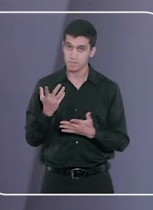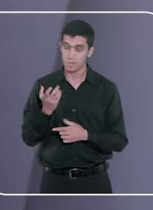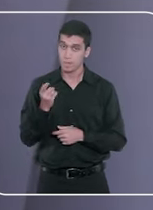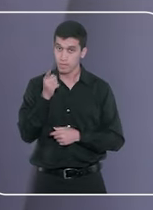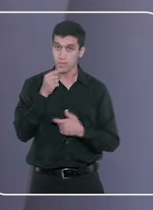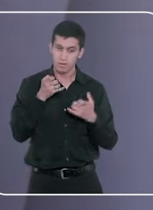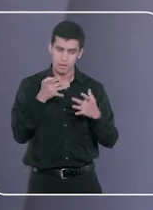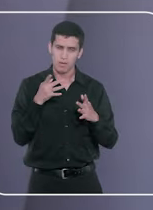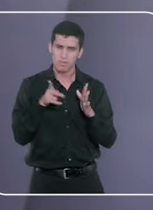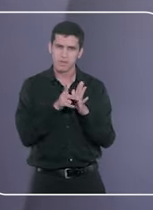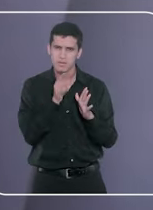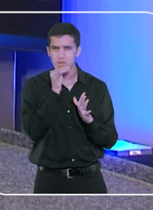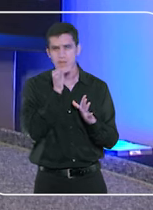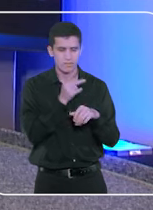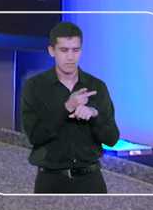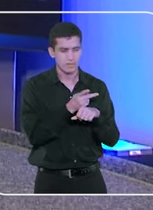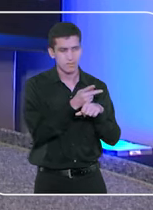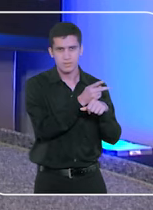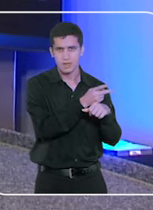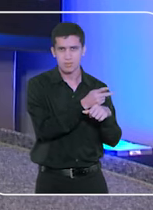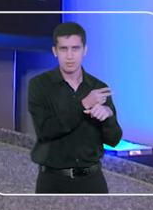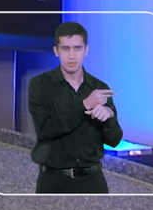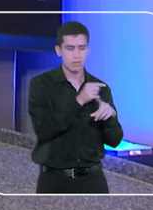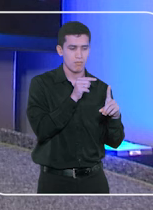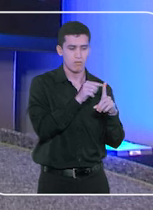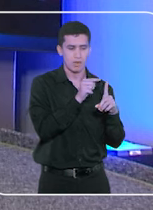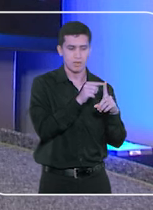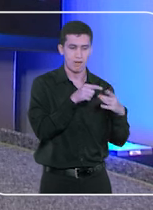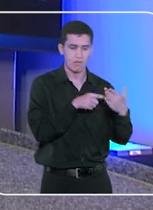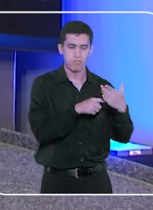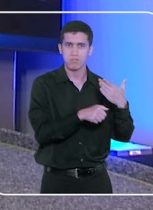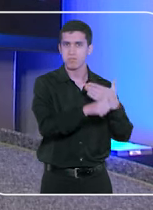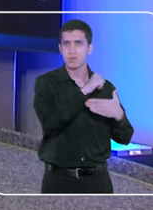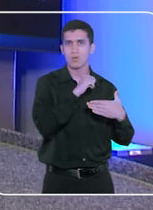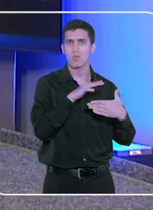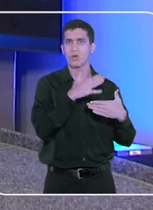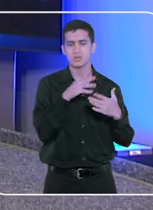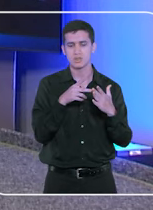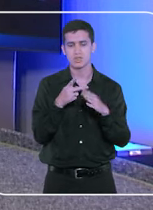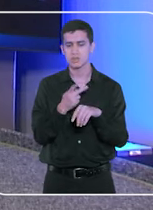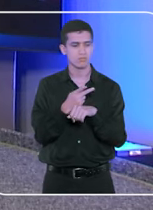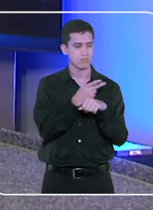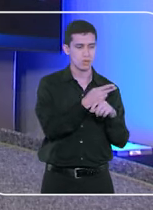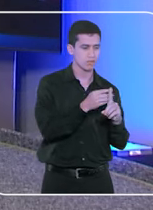ou colaboradores, quais seriam esses prêmios que tornam esses dois institutos aí tão atraentes?